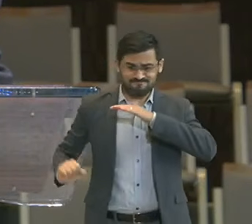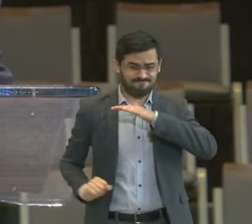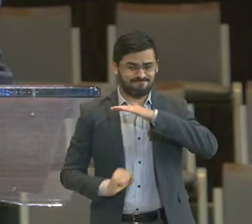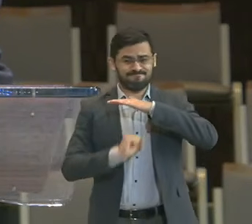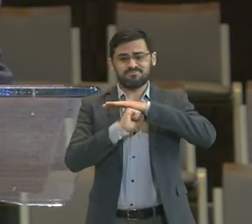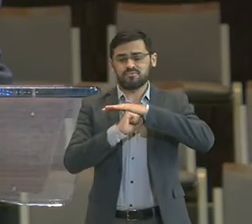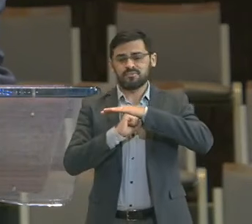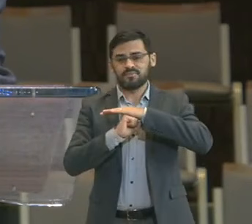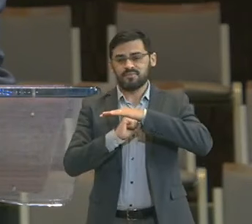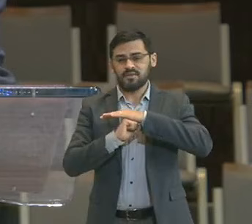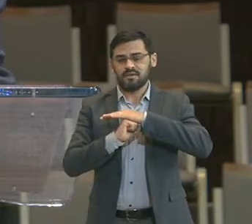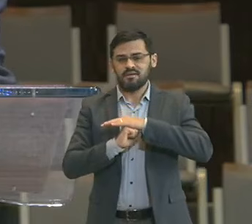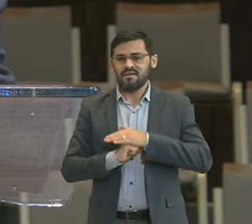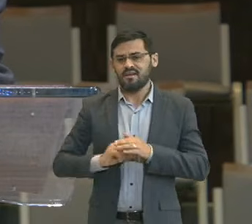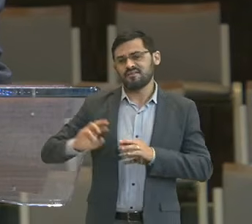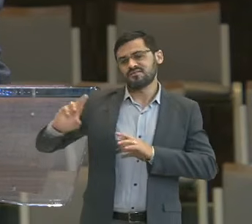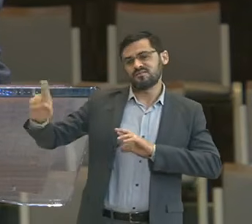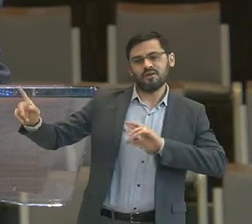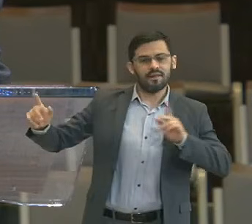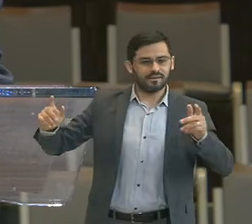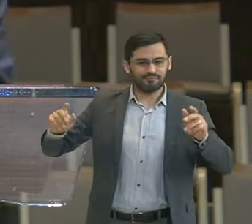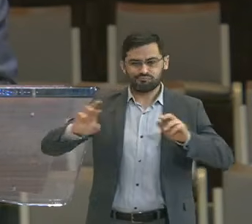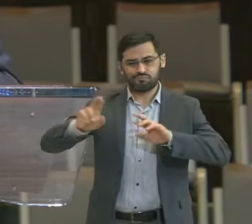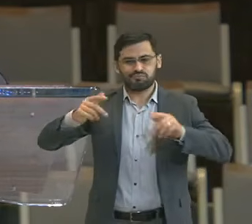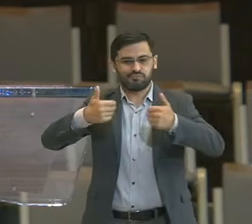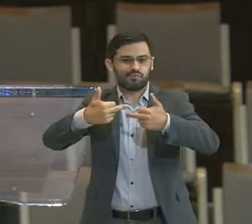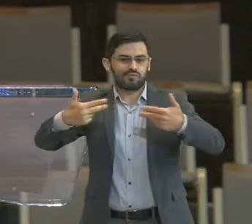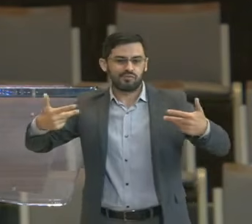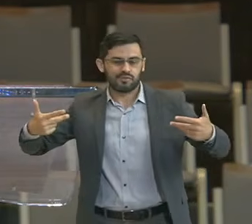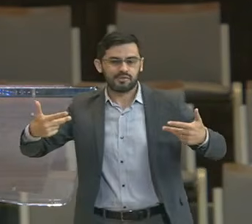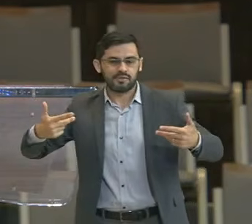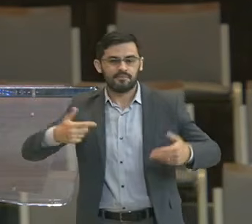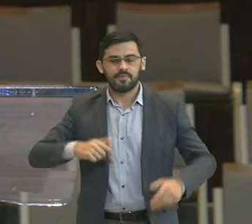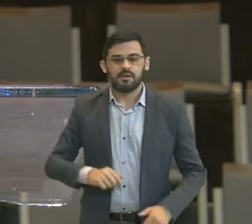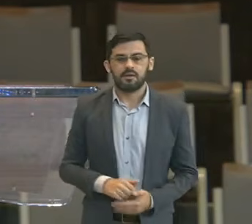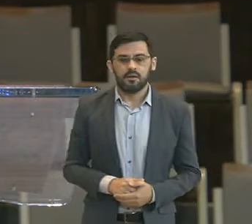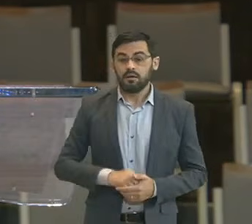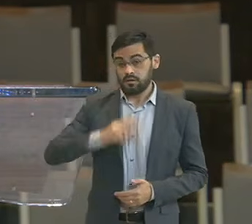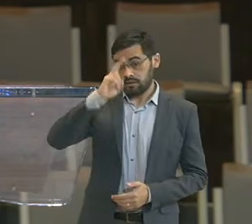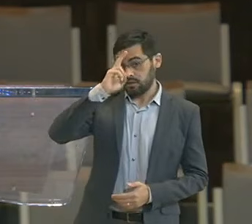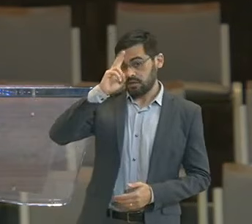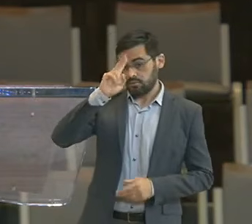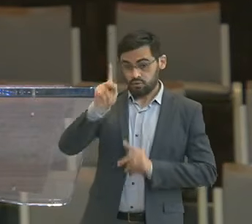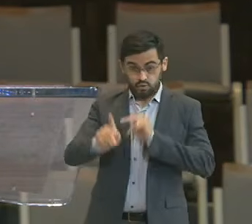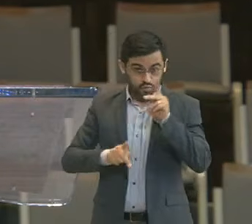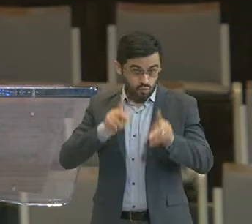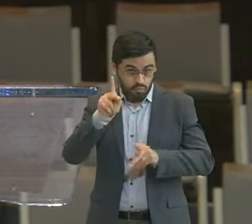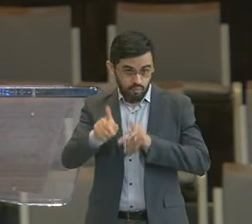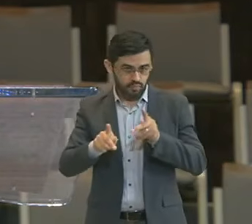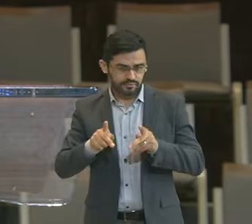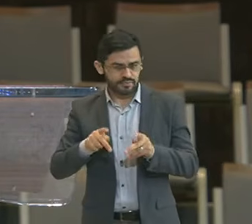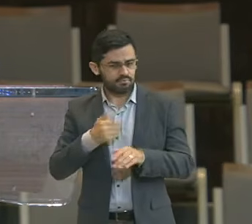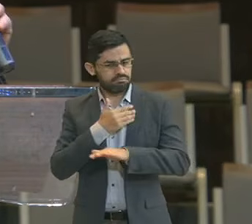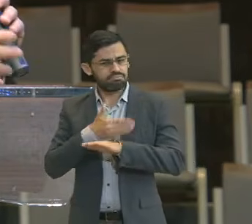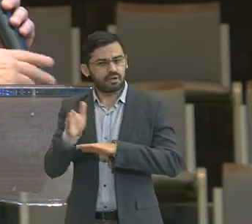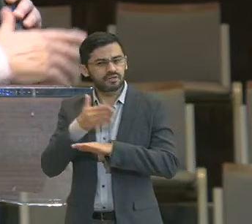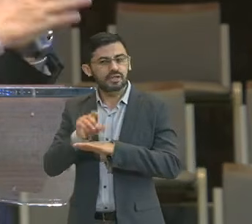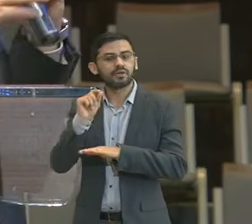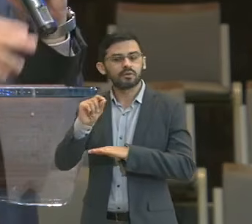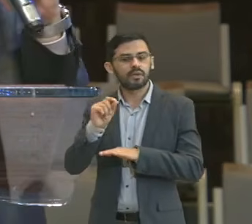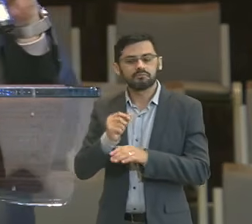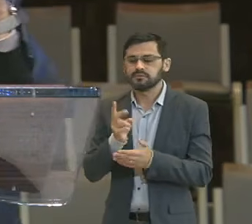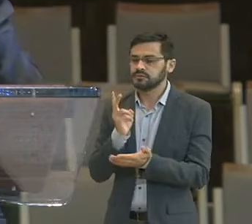É diferente de um ritual. Lembra que aquele povo estava no meio de um ritual, estava fazendo